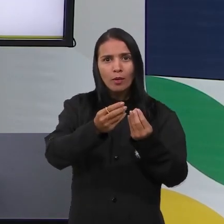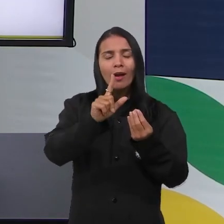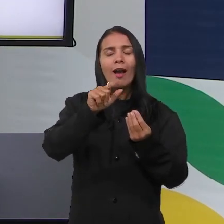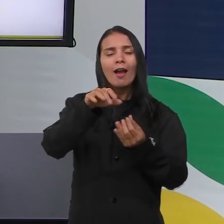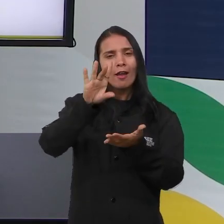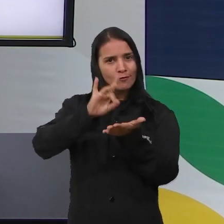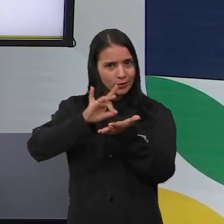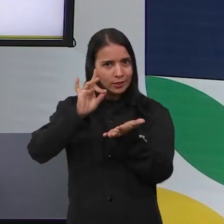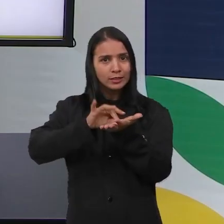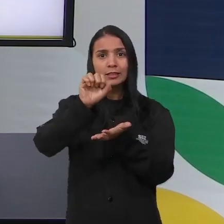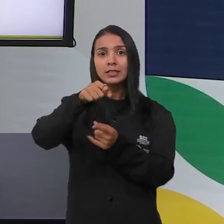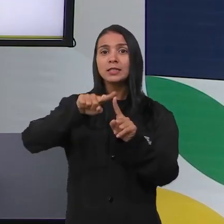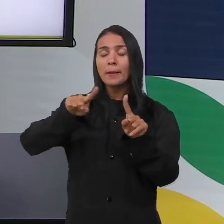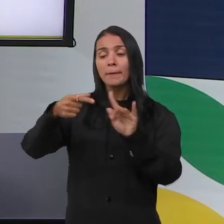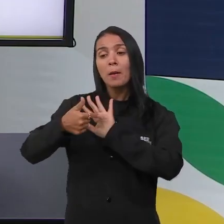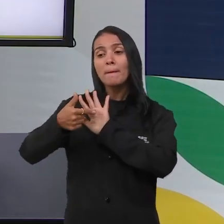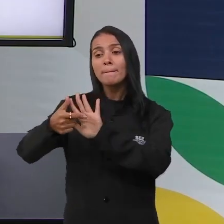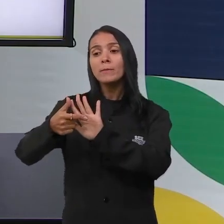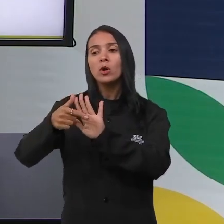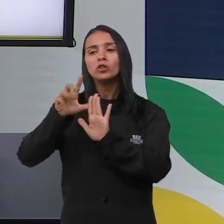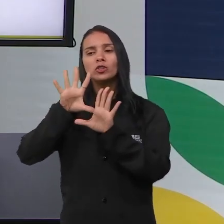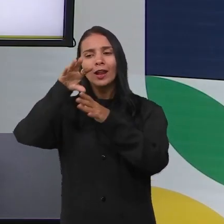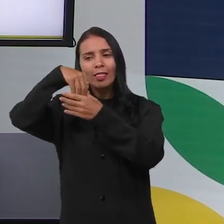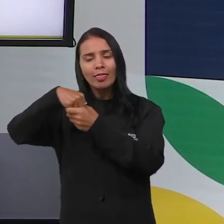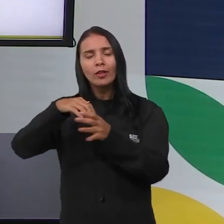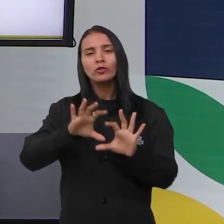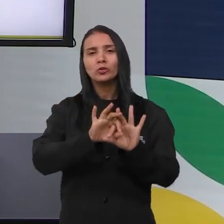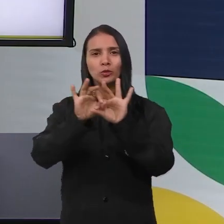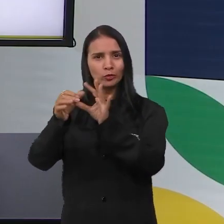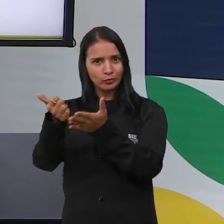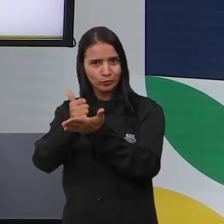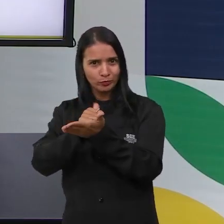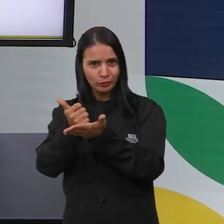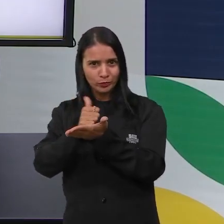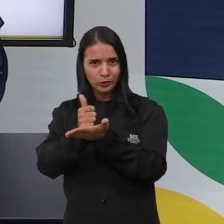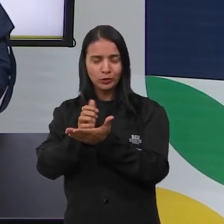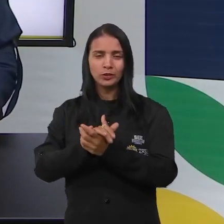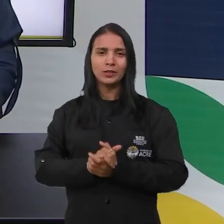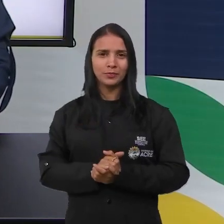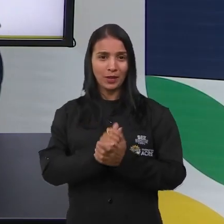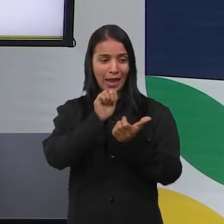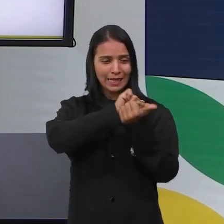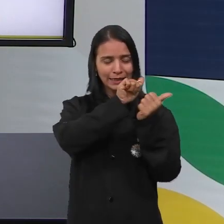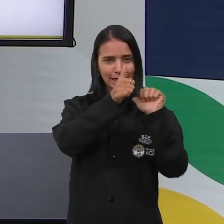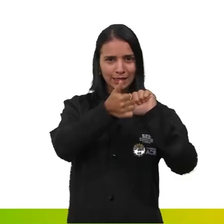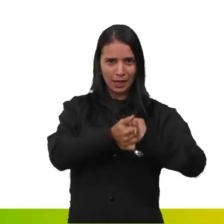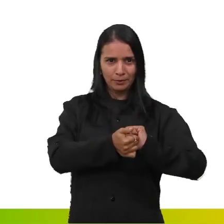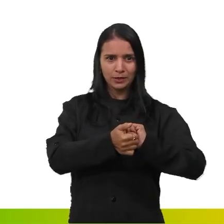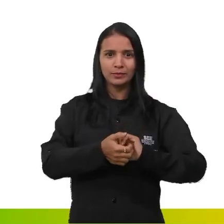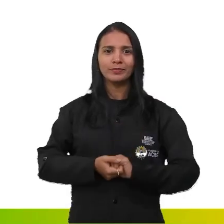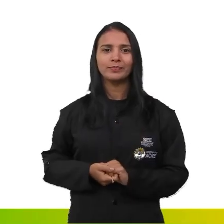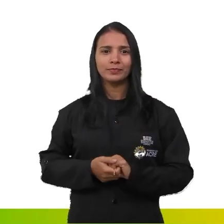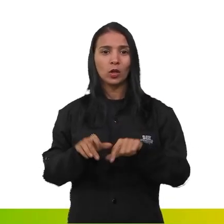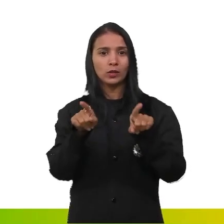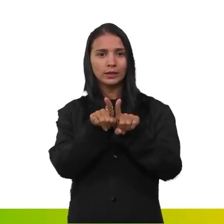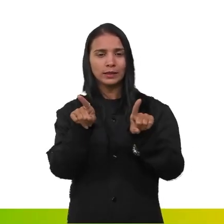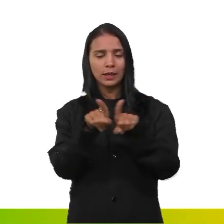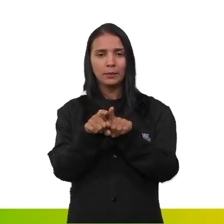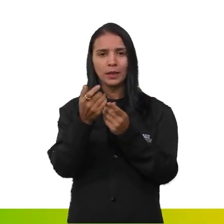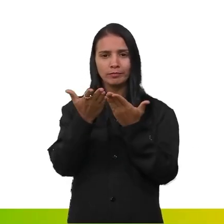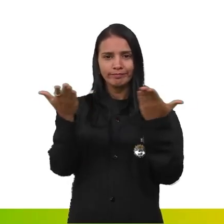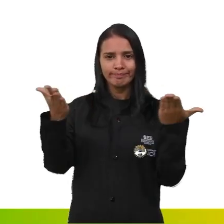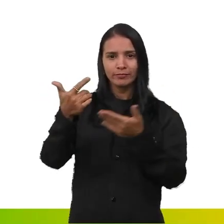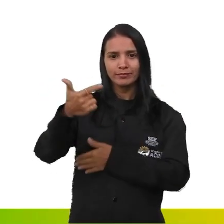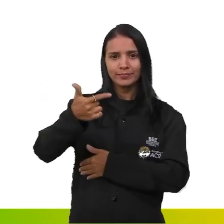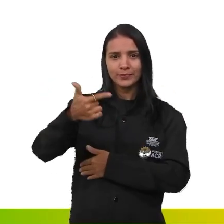de forma um pouco mais dinâmica, um pouco mais lúdica dentro desse contexto do game, ok? Outro exemplo, tem o Syrian Journey, que